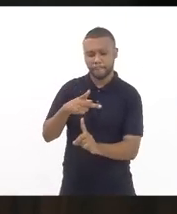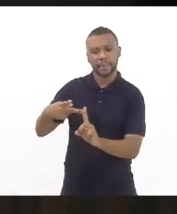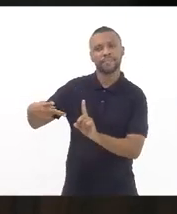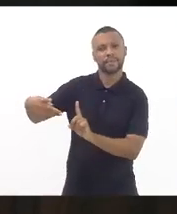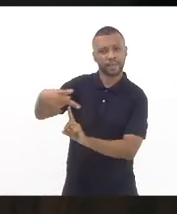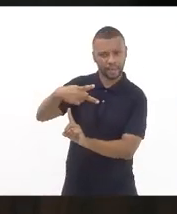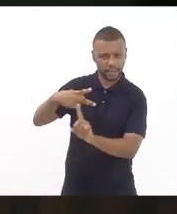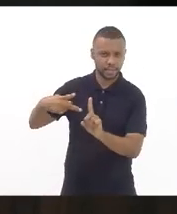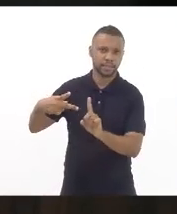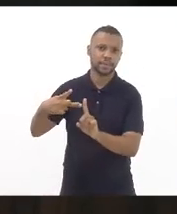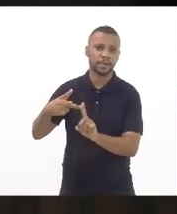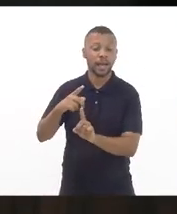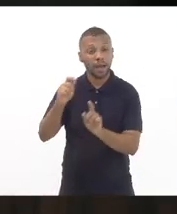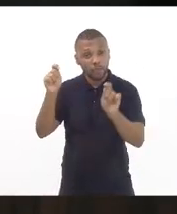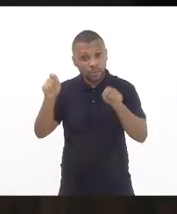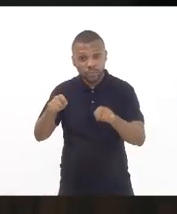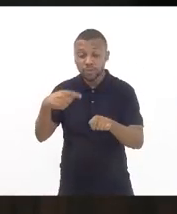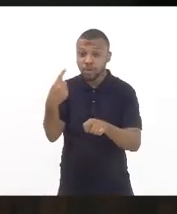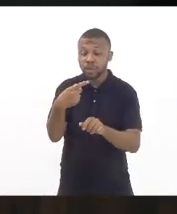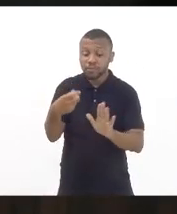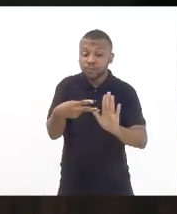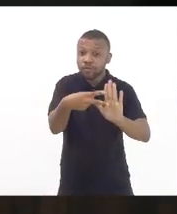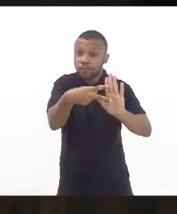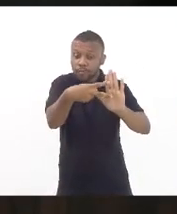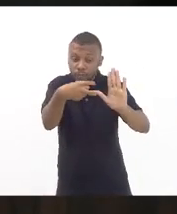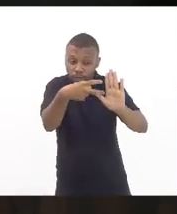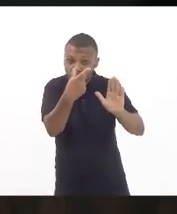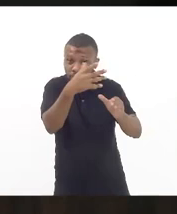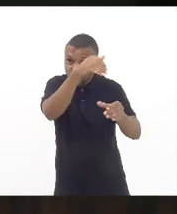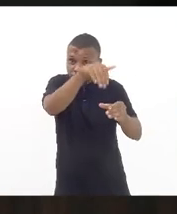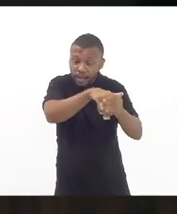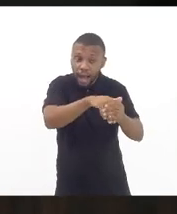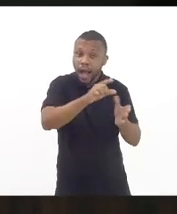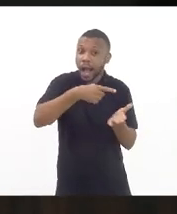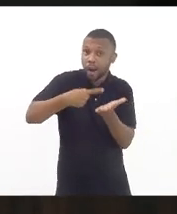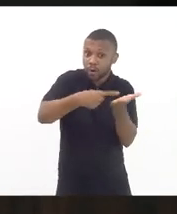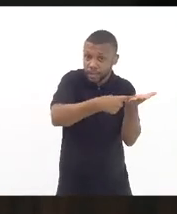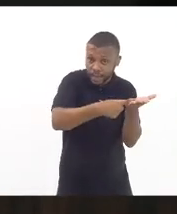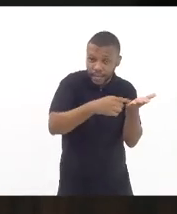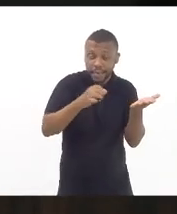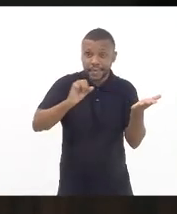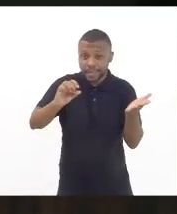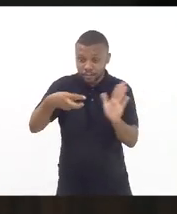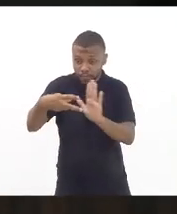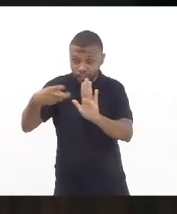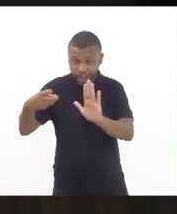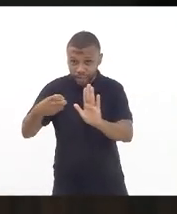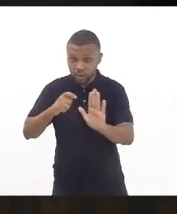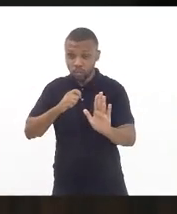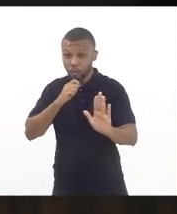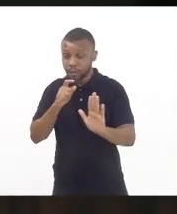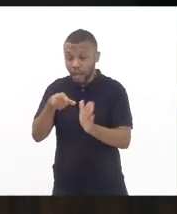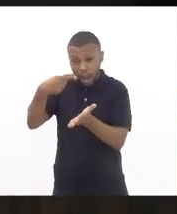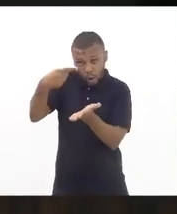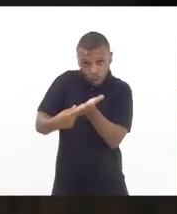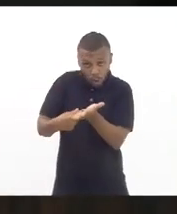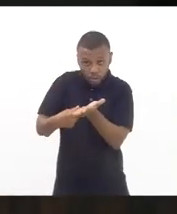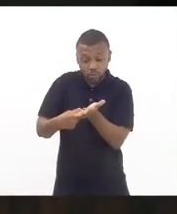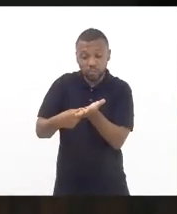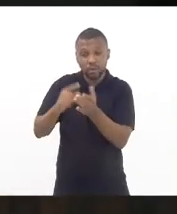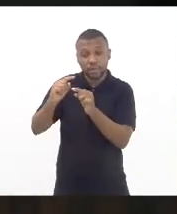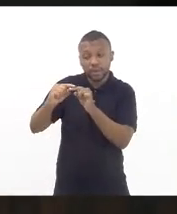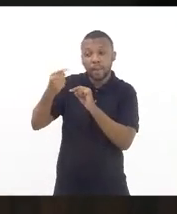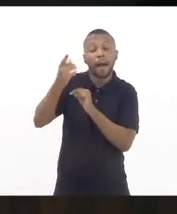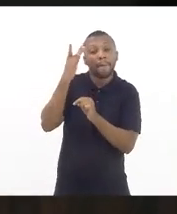Se é possível a gente votar os acordados e os que não têm acordo votarmos amanhã. Pode ser? Então ficaria